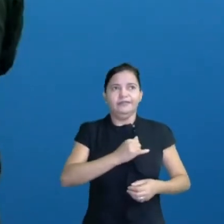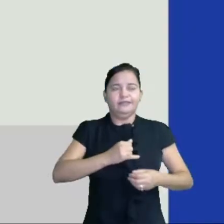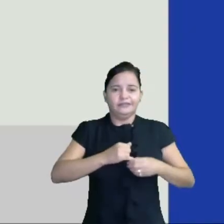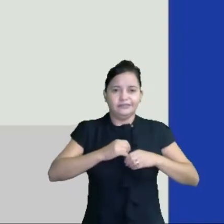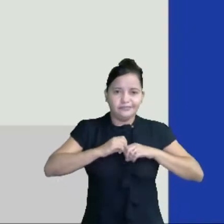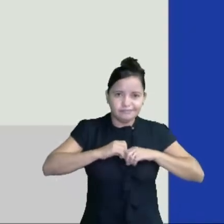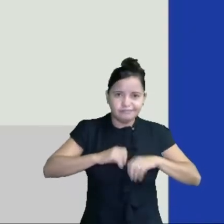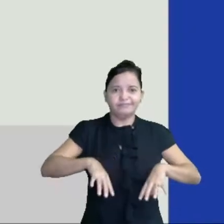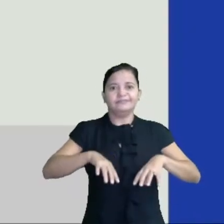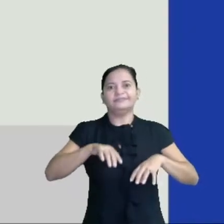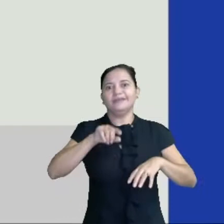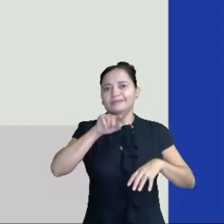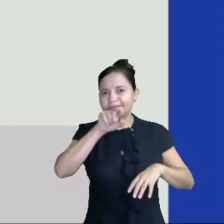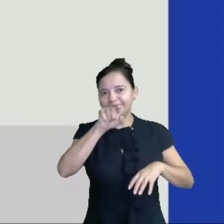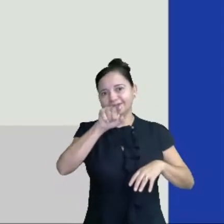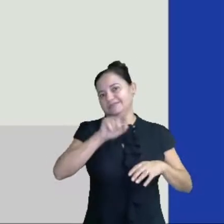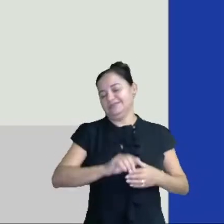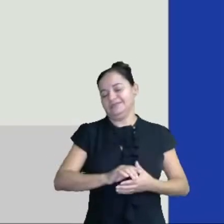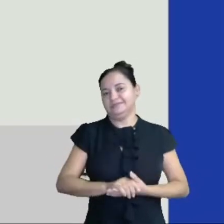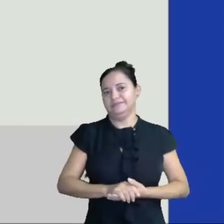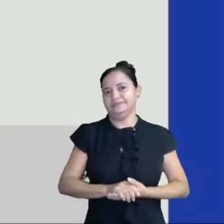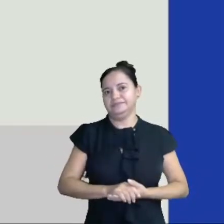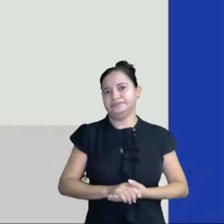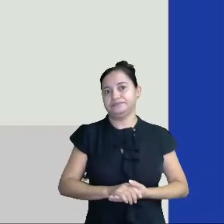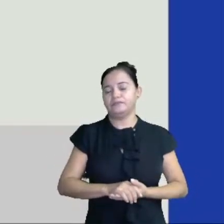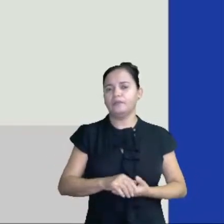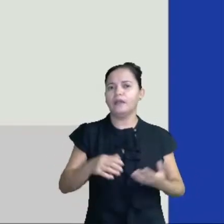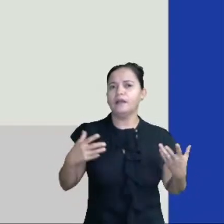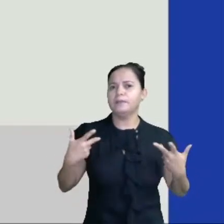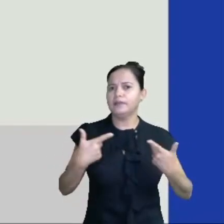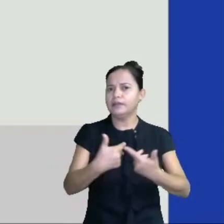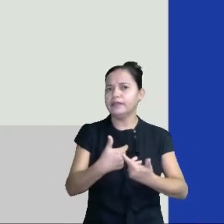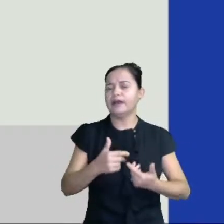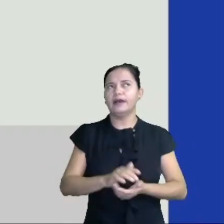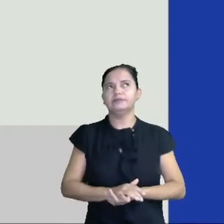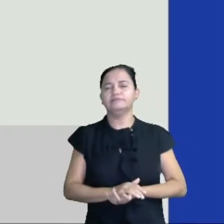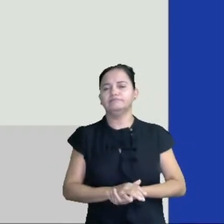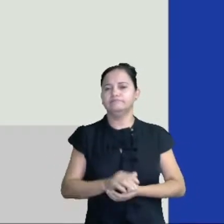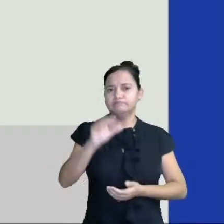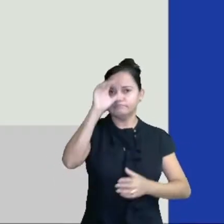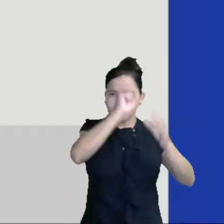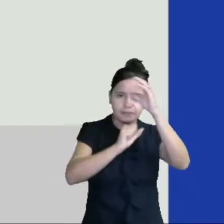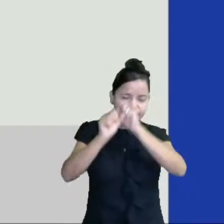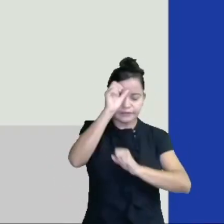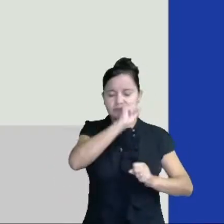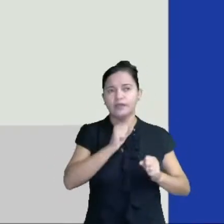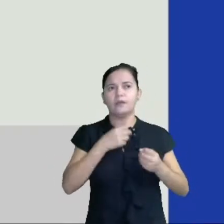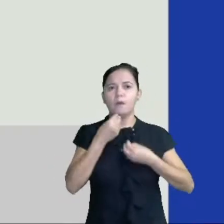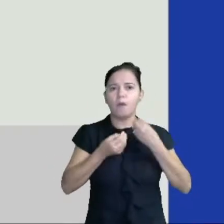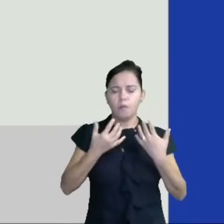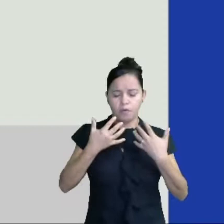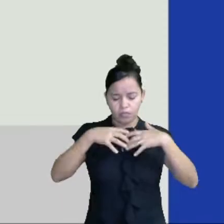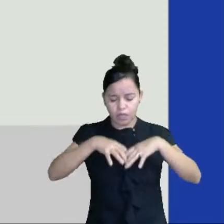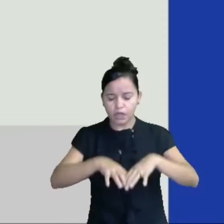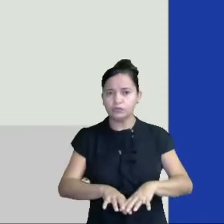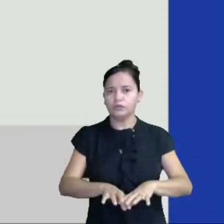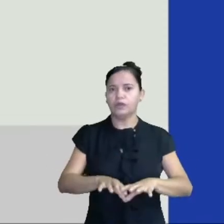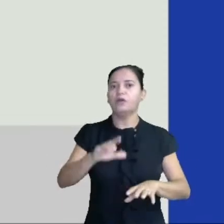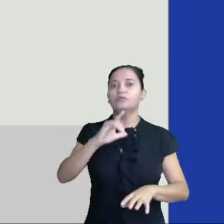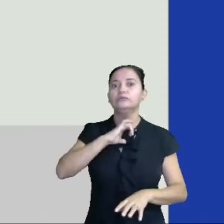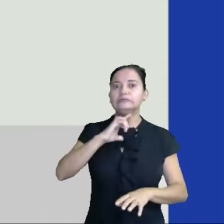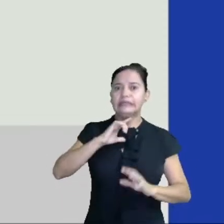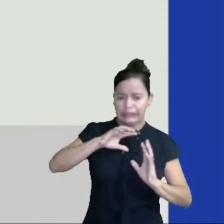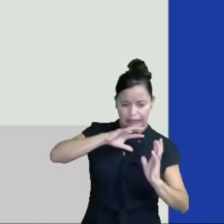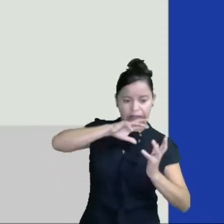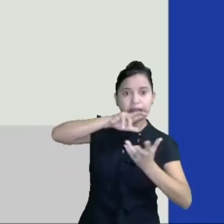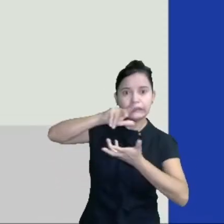você. E aí, gente, qual é a habilidade que a gente espera construir? Descrever o mecanismo natural do efeito estufa, sua importância para